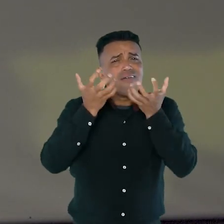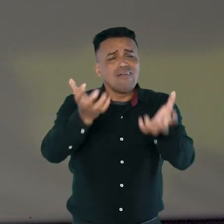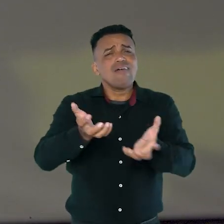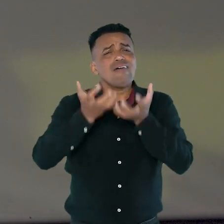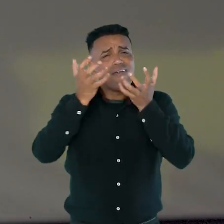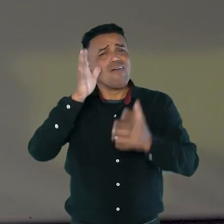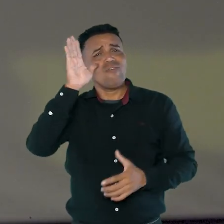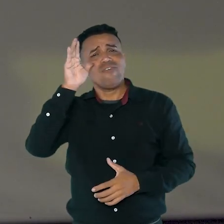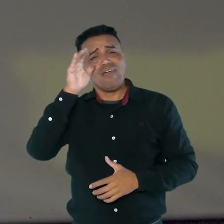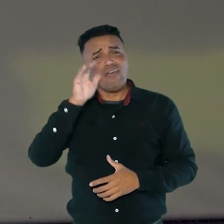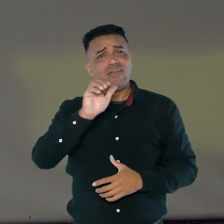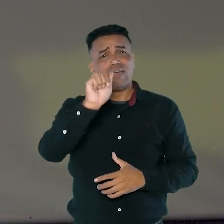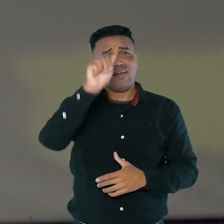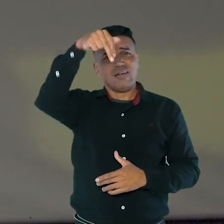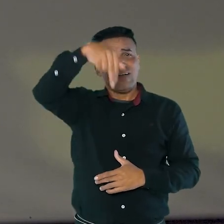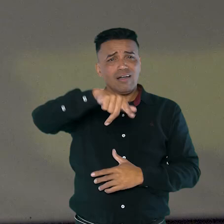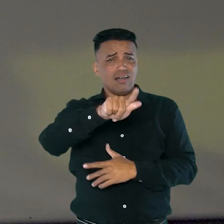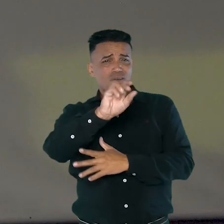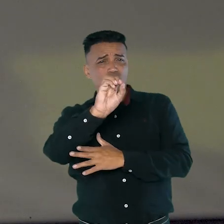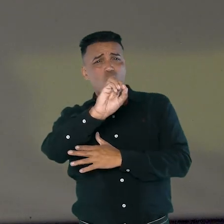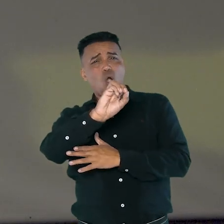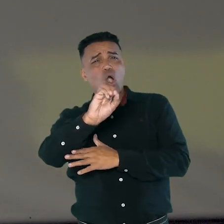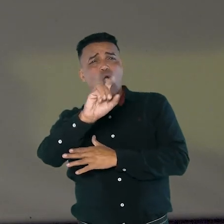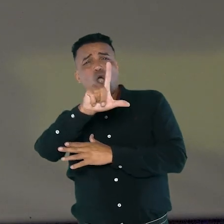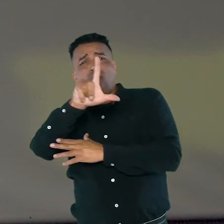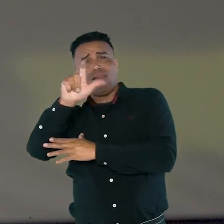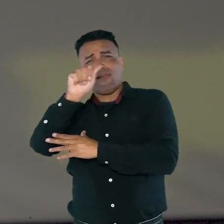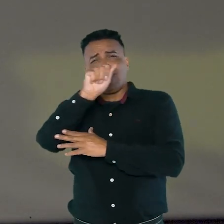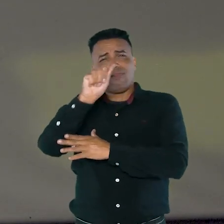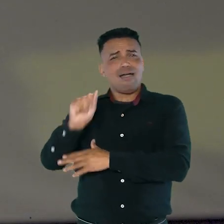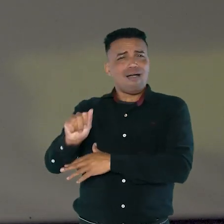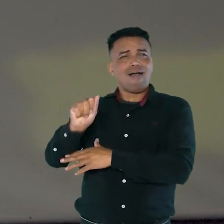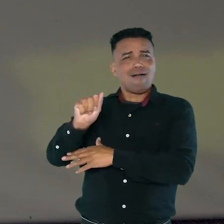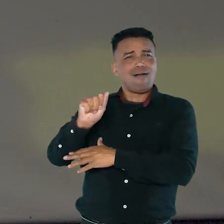ver Angola,